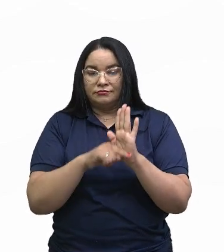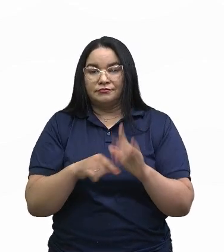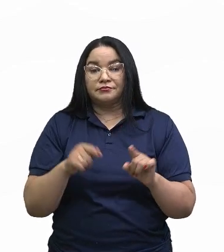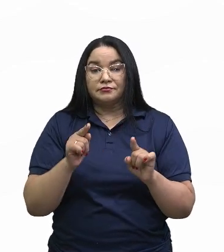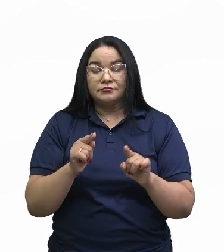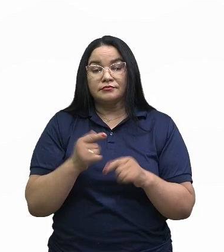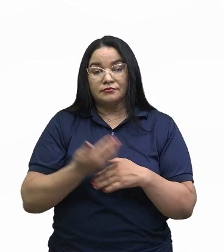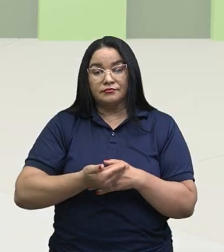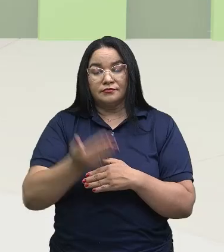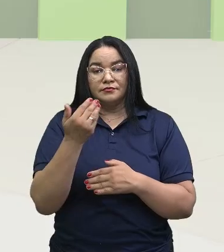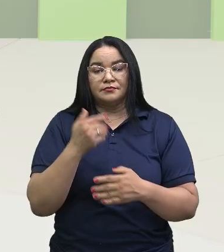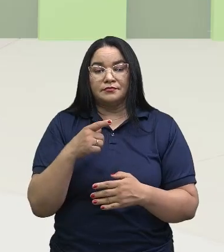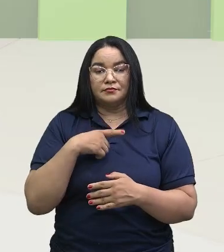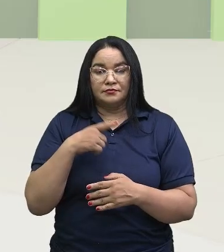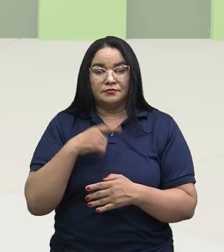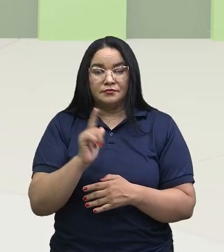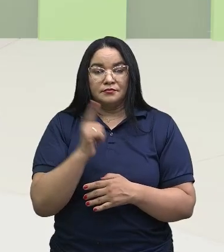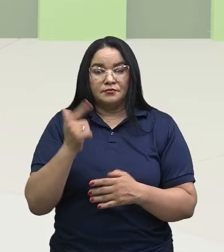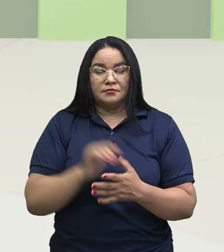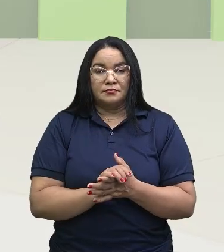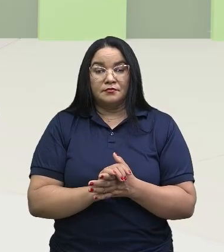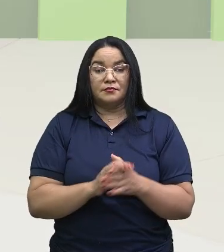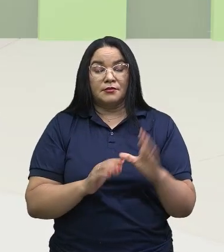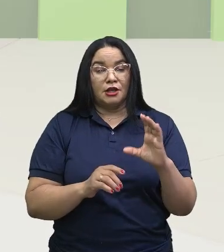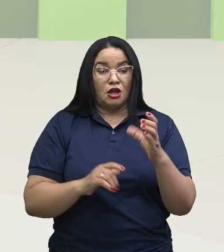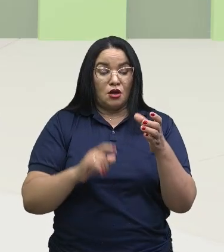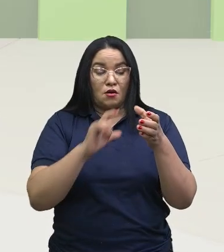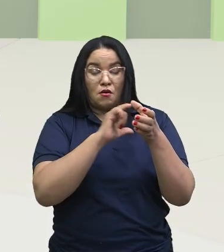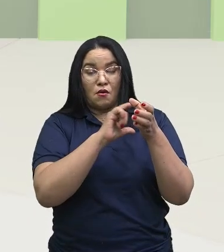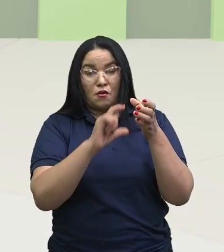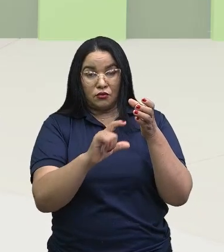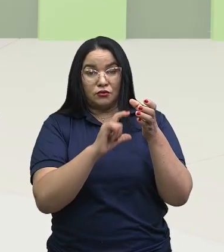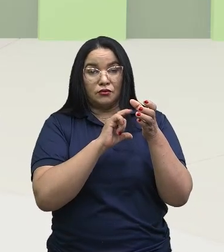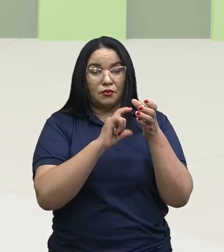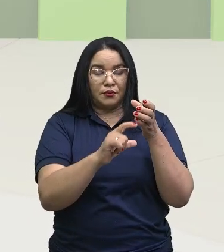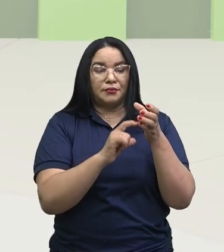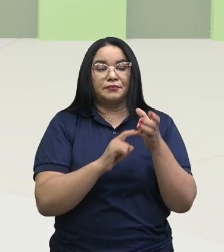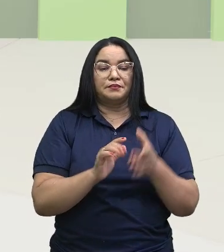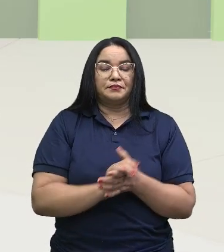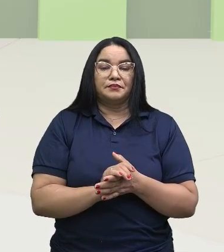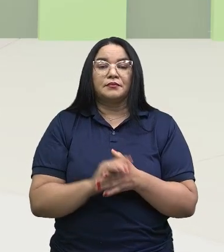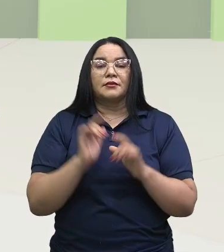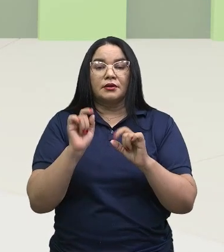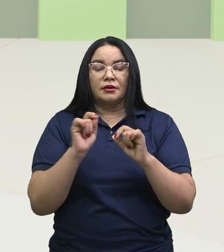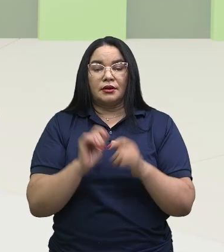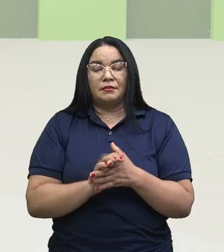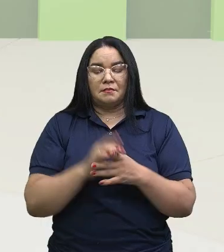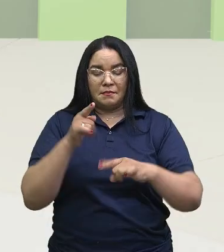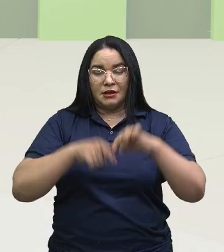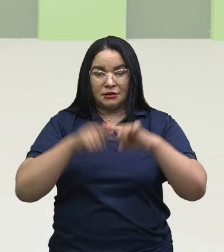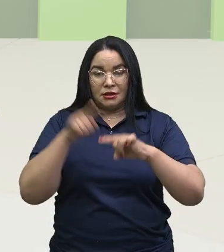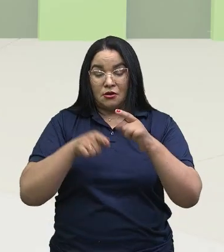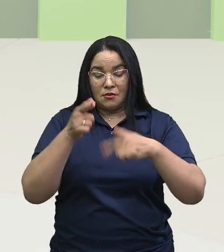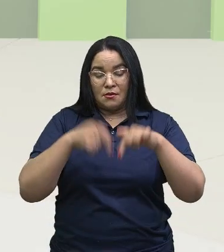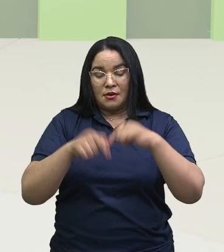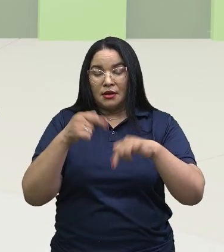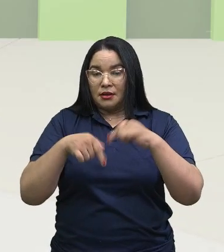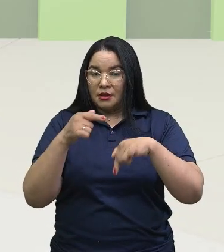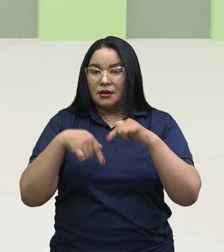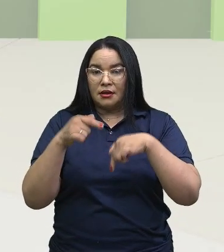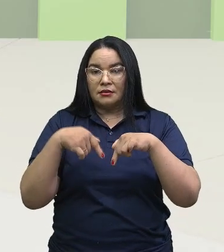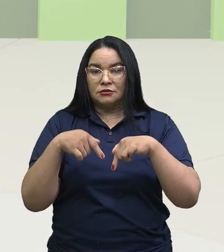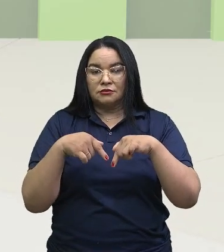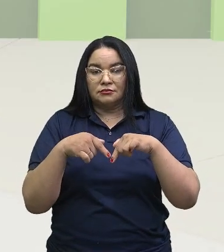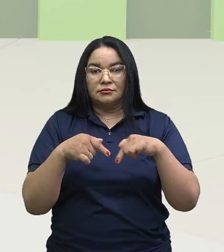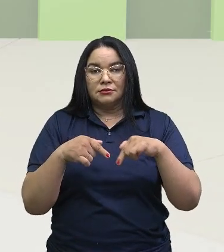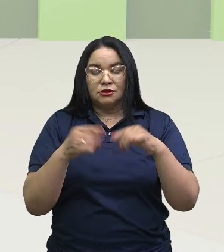nós também vimos sobre rótulos. Quando a gente veio falar sobre resíduos químicos, né? Todos esses